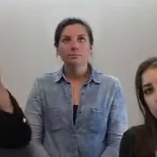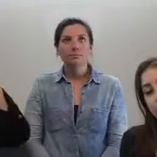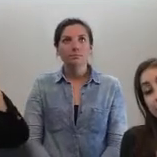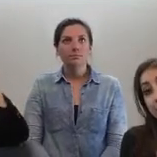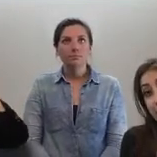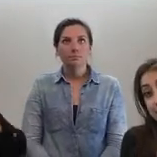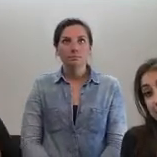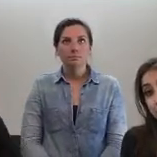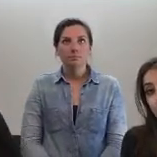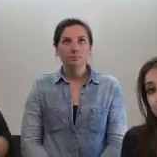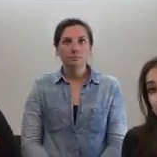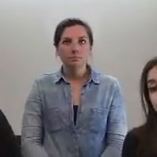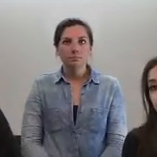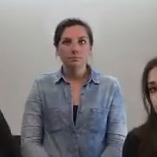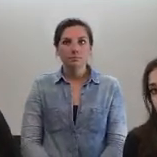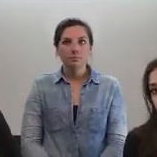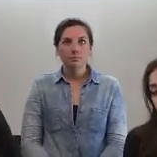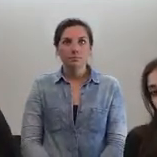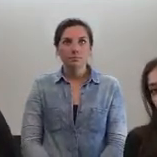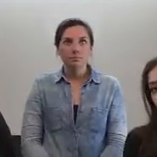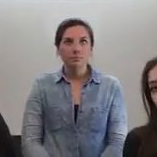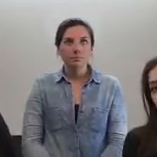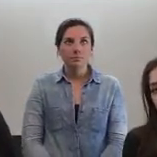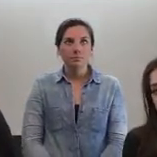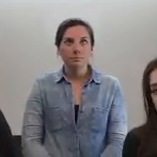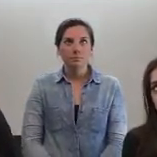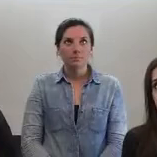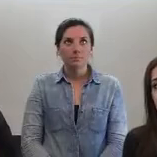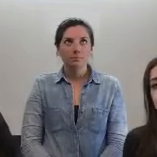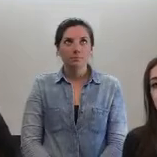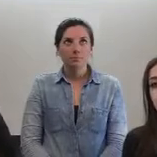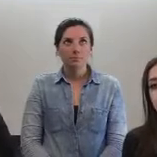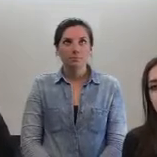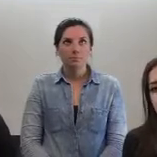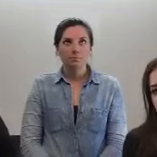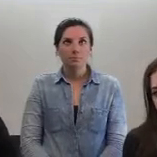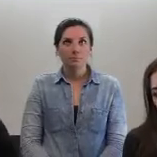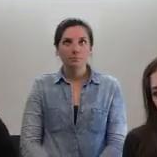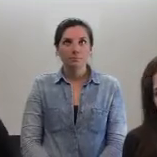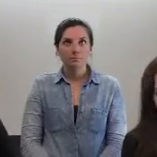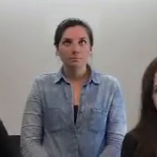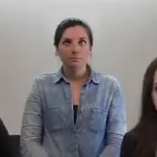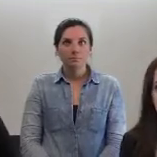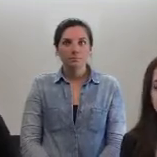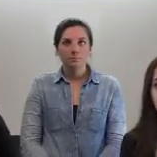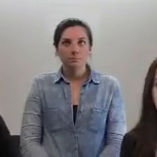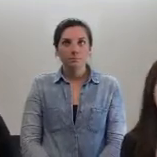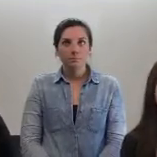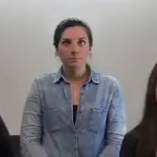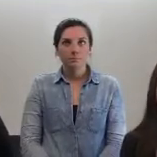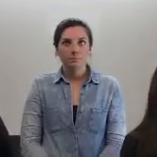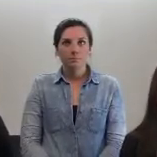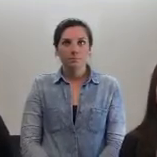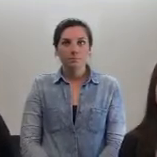são materiais que eles podem ser tanto físicos quanto online, e eles têm uma periodicidade, ou seja, eles